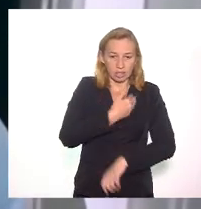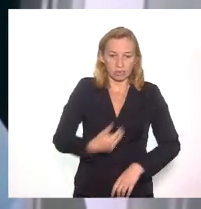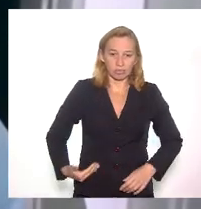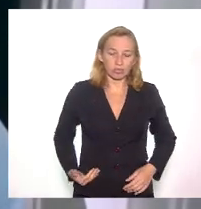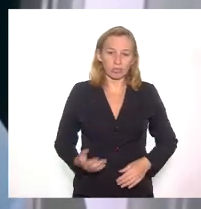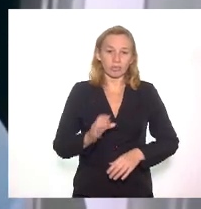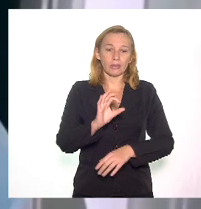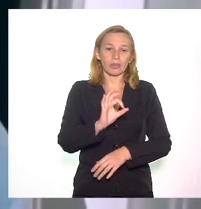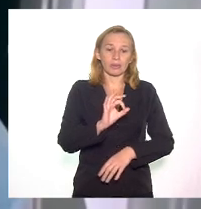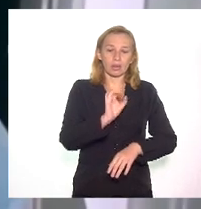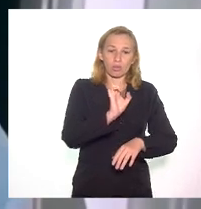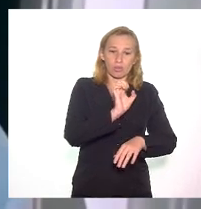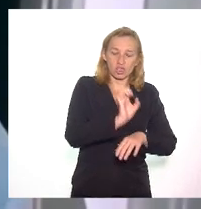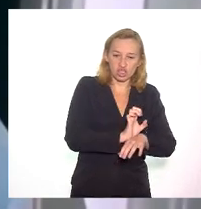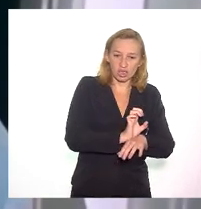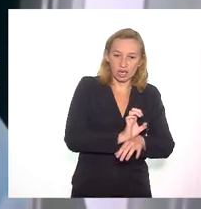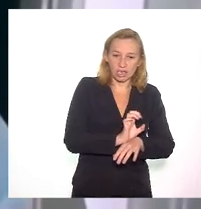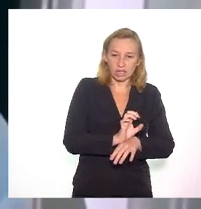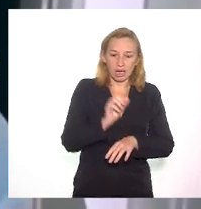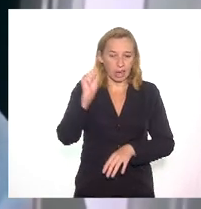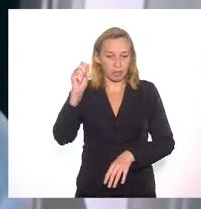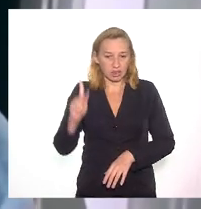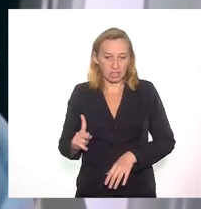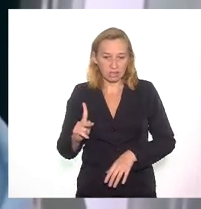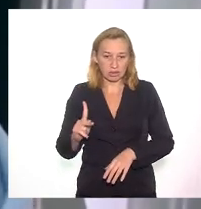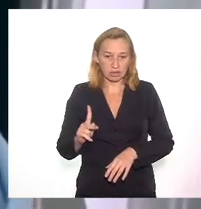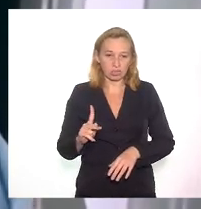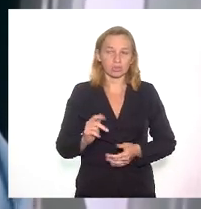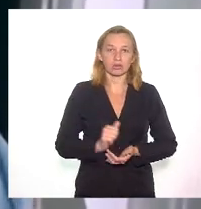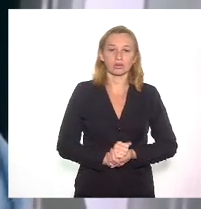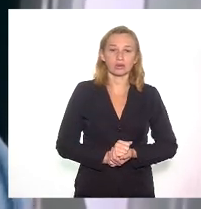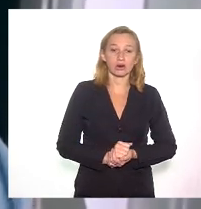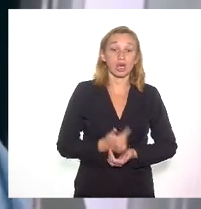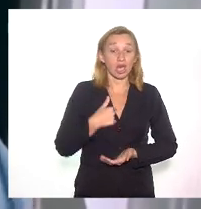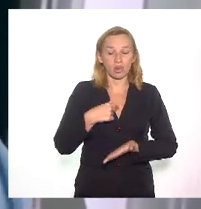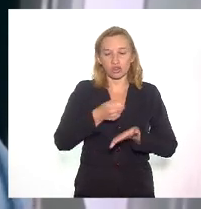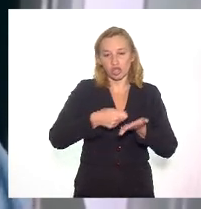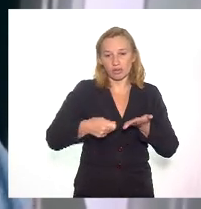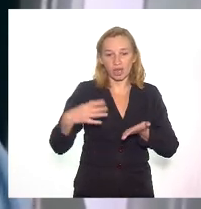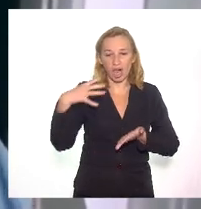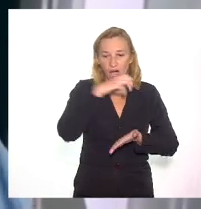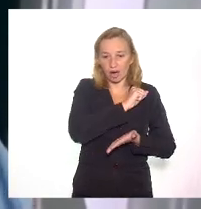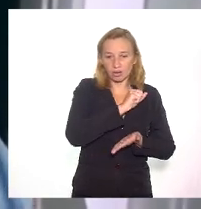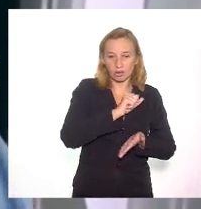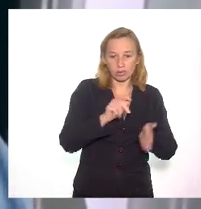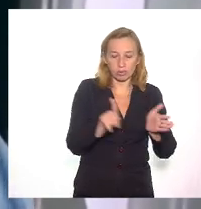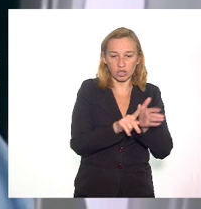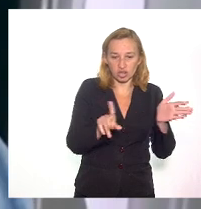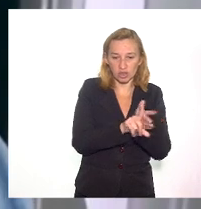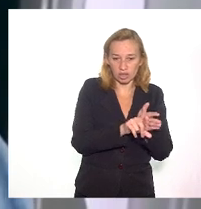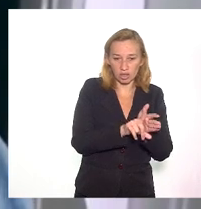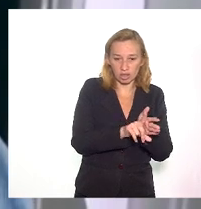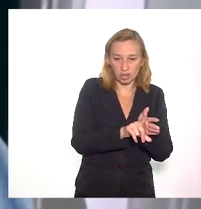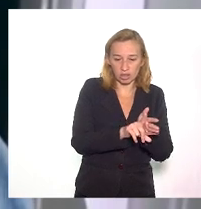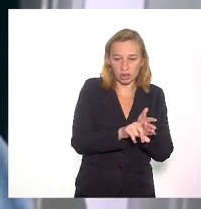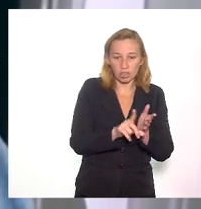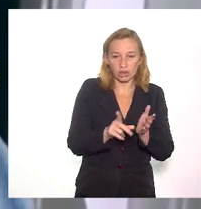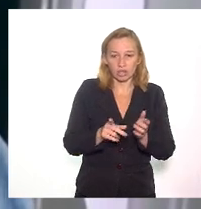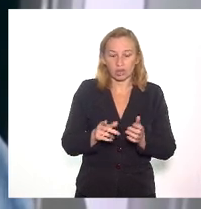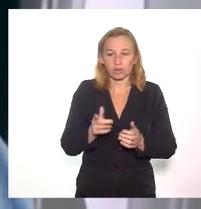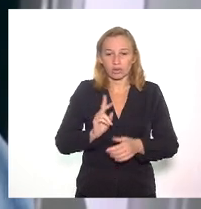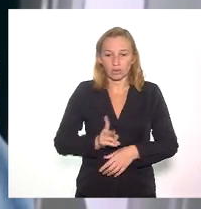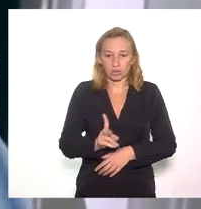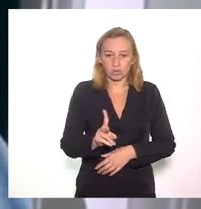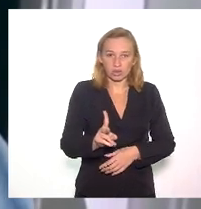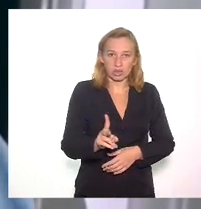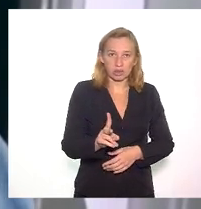da aposentadoria, na forma que menciona. Né? Eu escrevi rapidamente o seguinte: o projeto de lei encontra óbices para a continuidade de sua